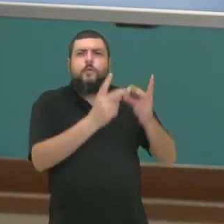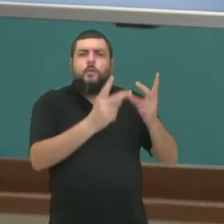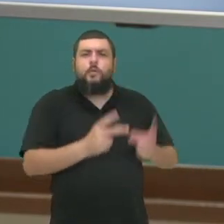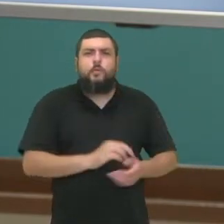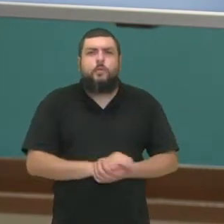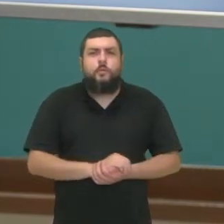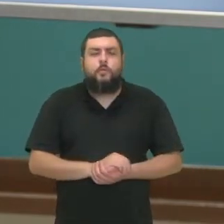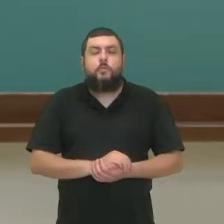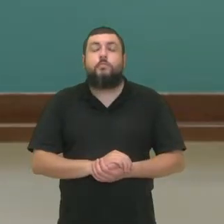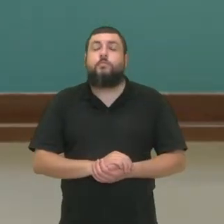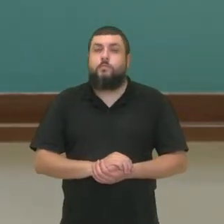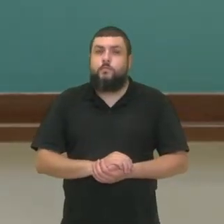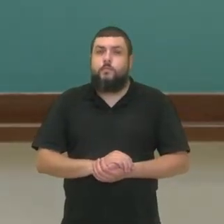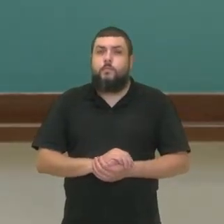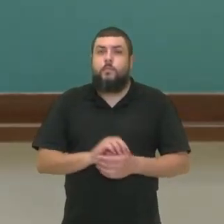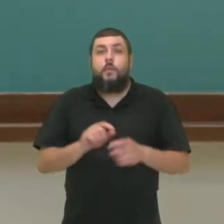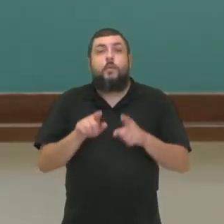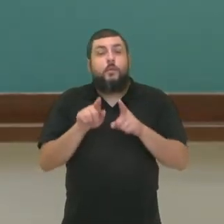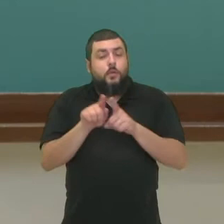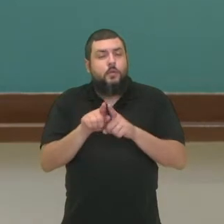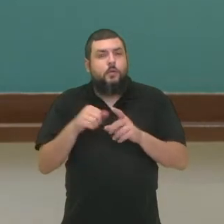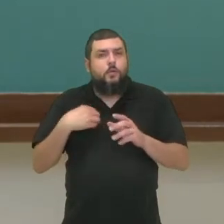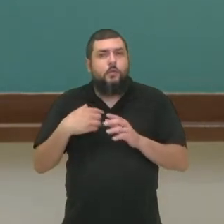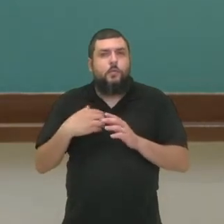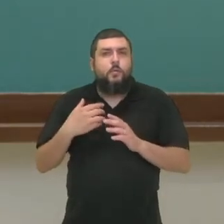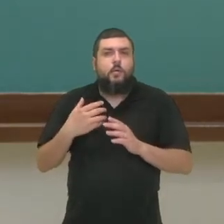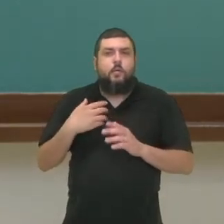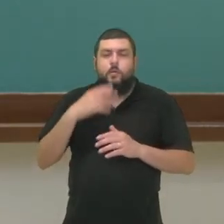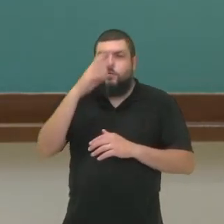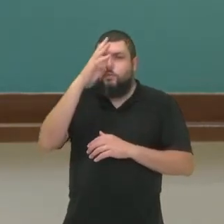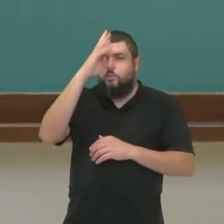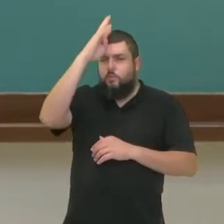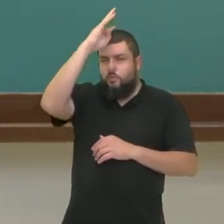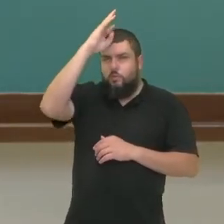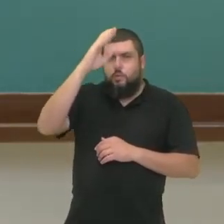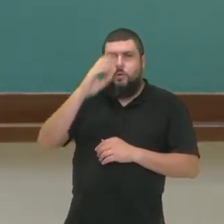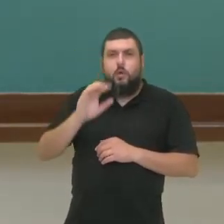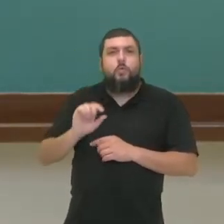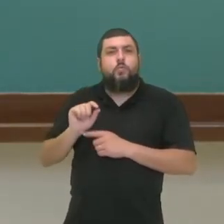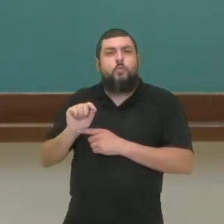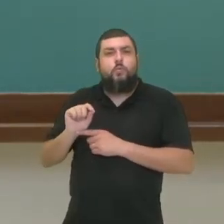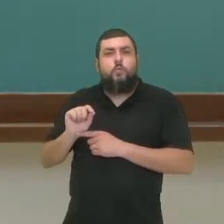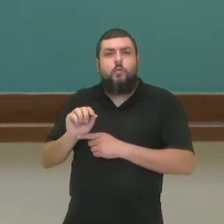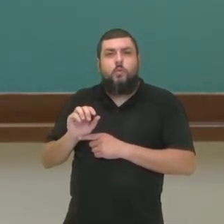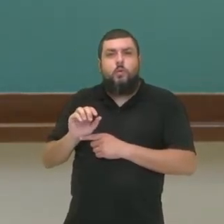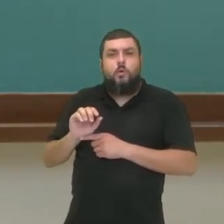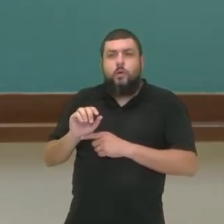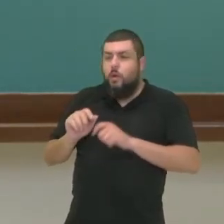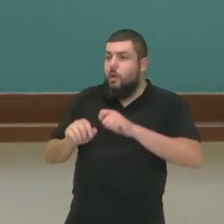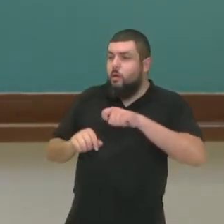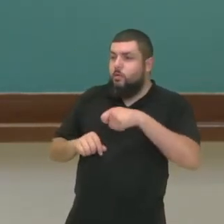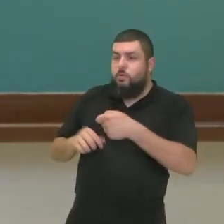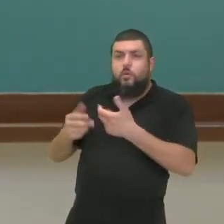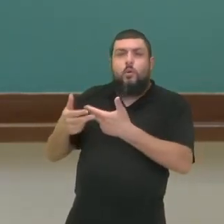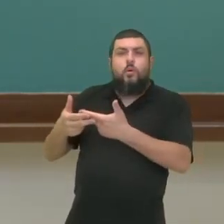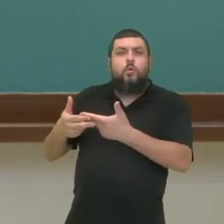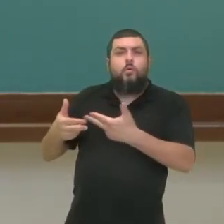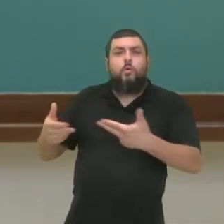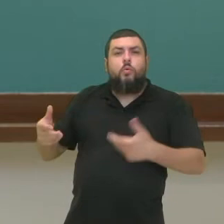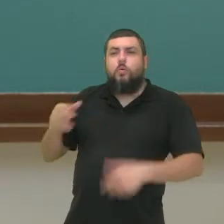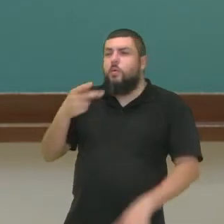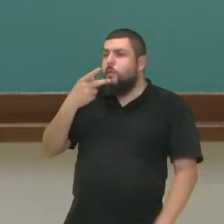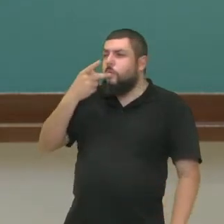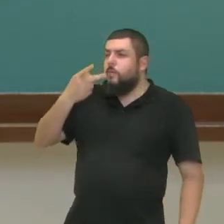Né? Ou, no conceito, inclusive, romano, chamada de coisa falante, inclusive. Imagine que loucura, no